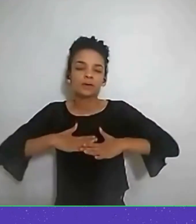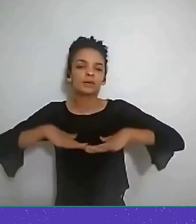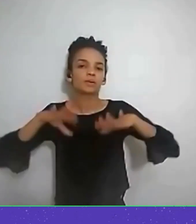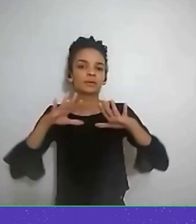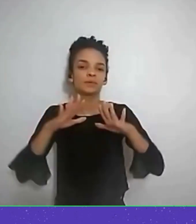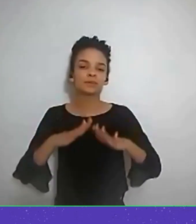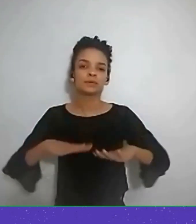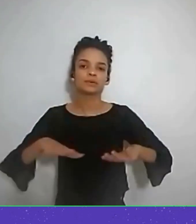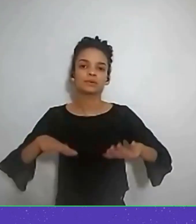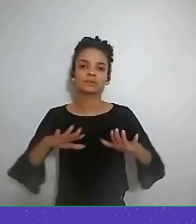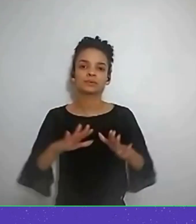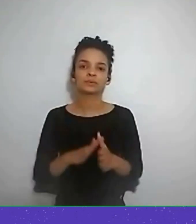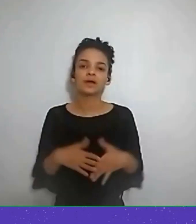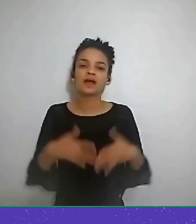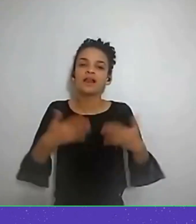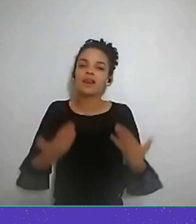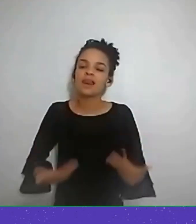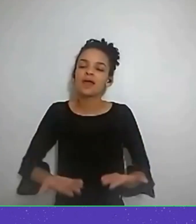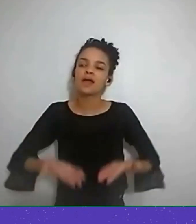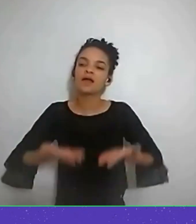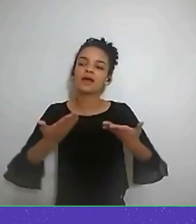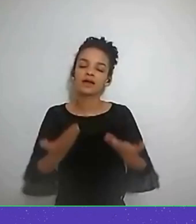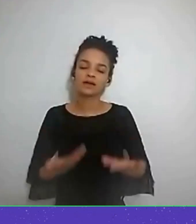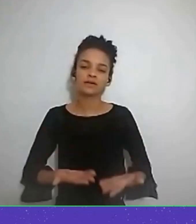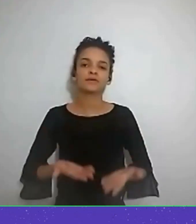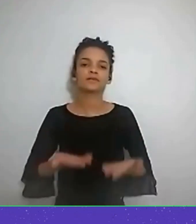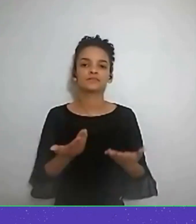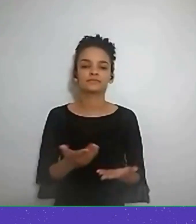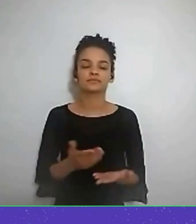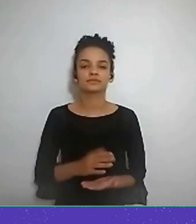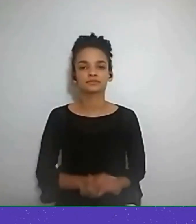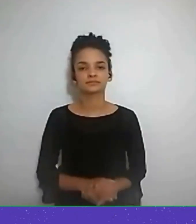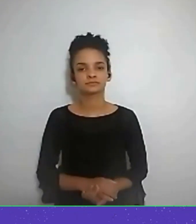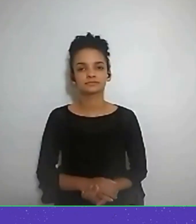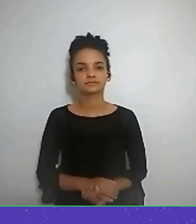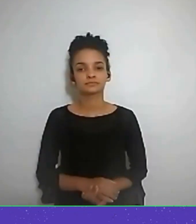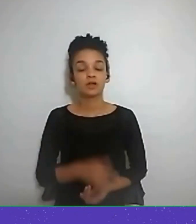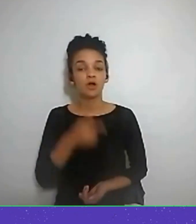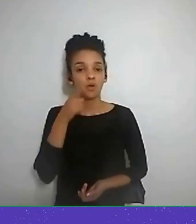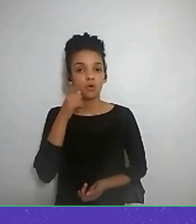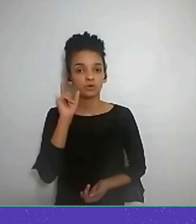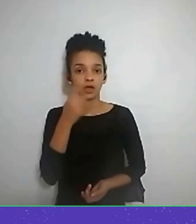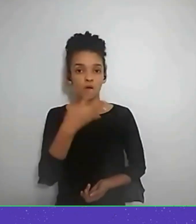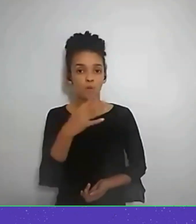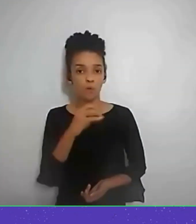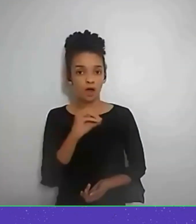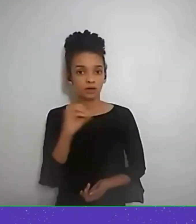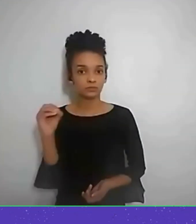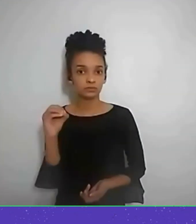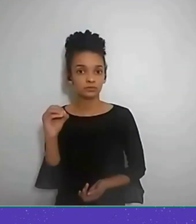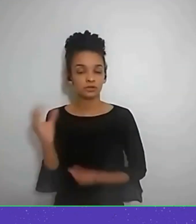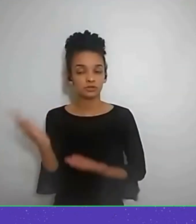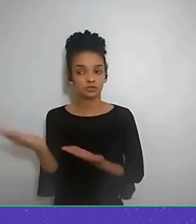Eu soube que os 400 jovens ontem tiveram oportunidade de ir às ruas.